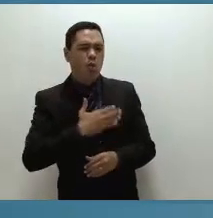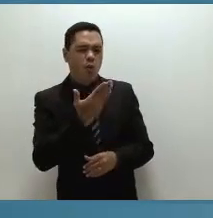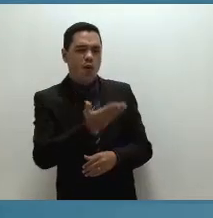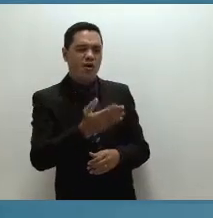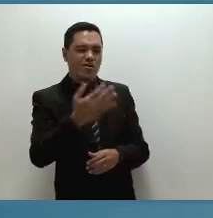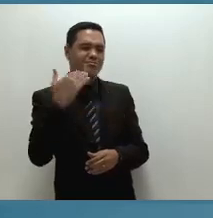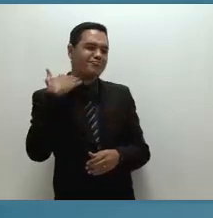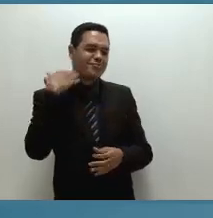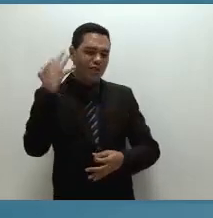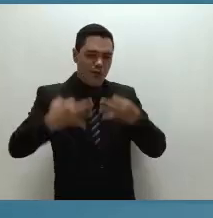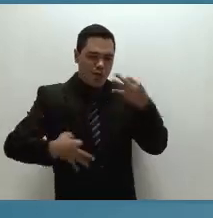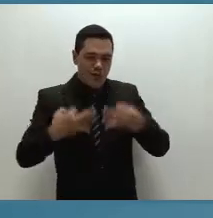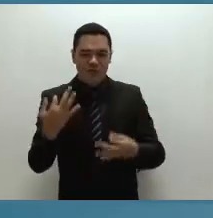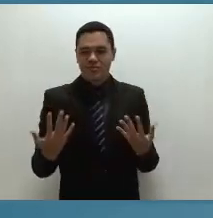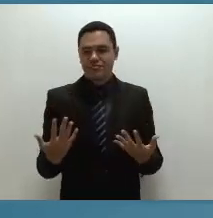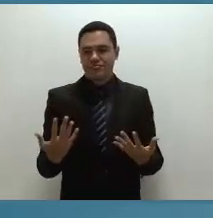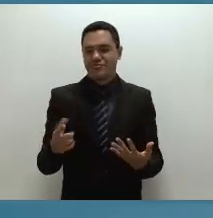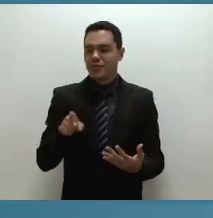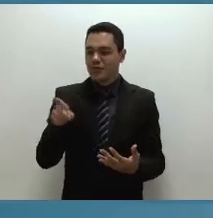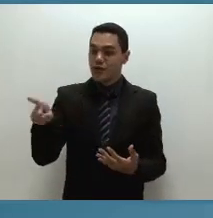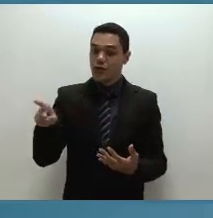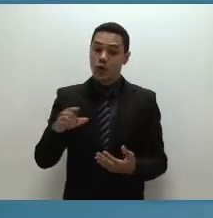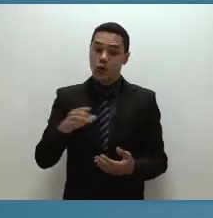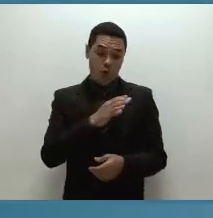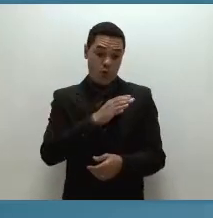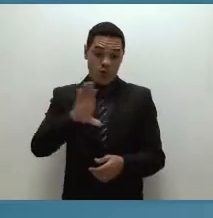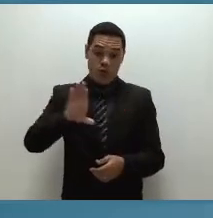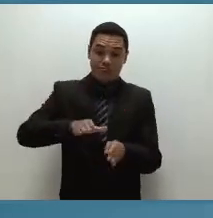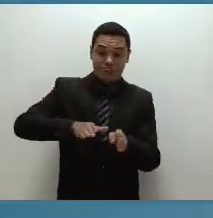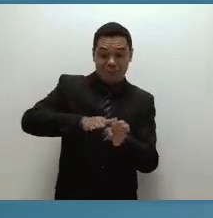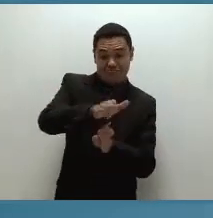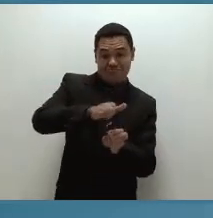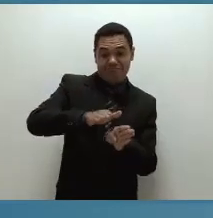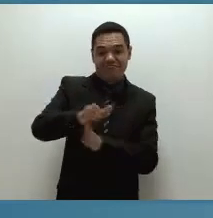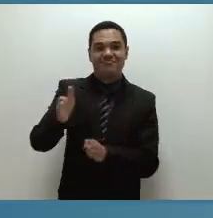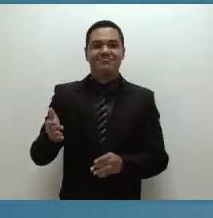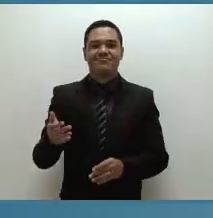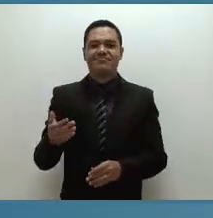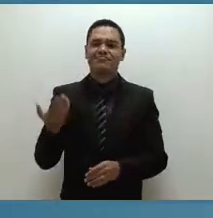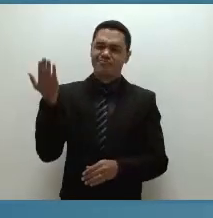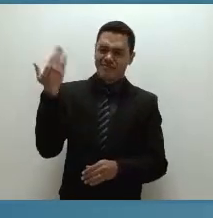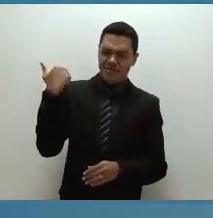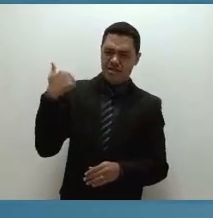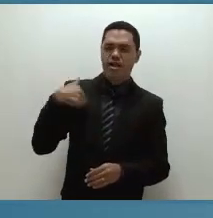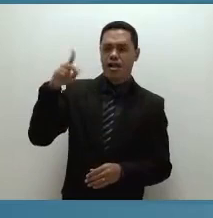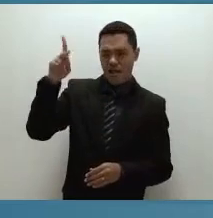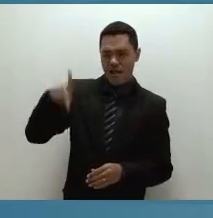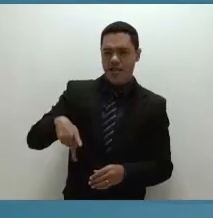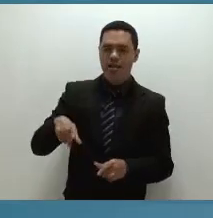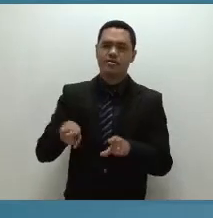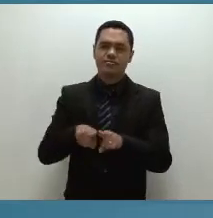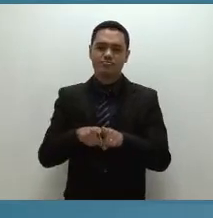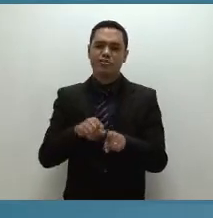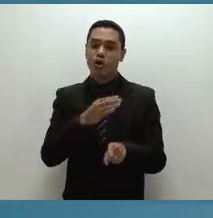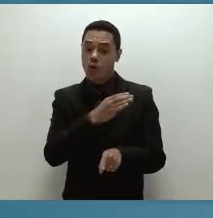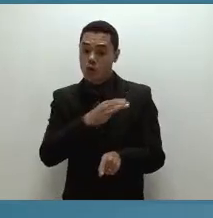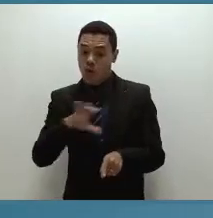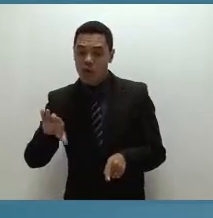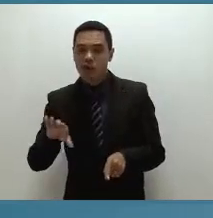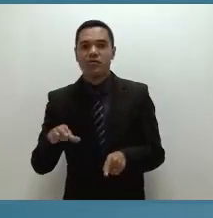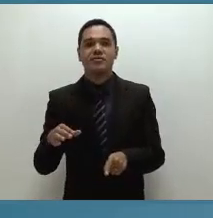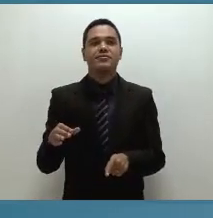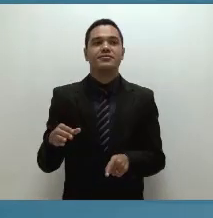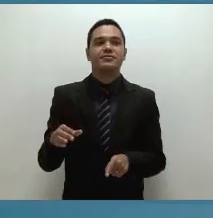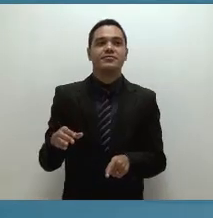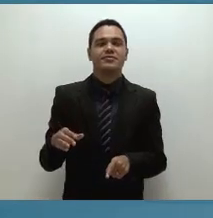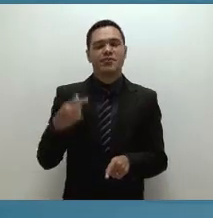O senhor vai ser corregedor. Eu sempre fiz um serviço, fui corregedor quando eu fui presidente, porque no momento eu sou presidente, no momento eu